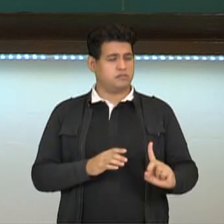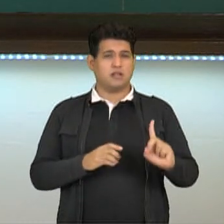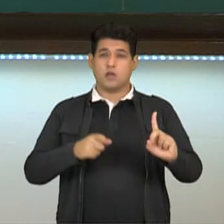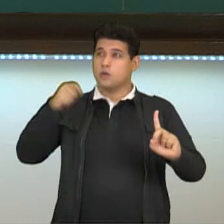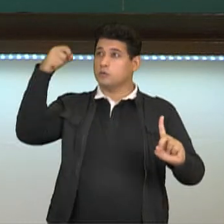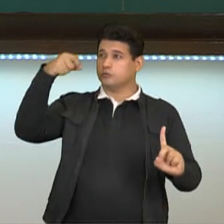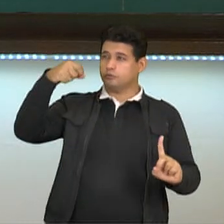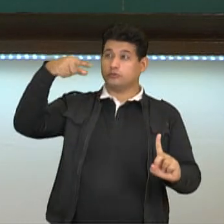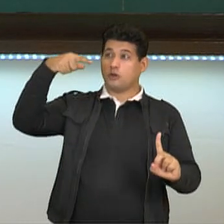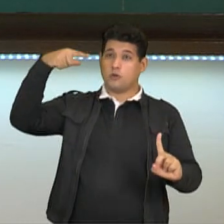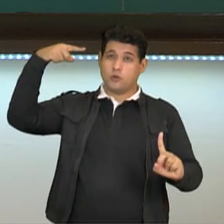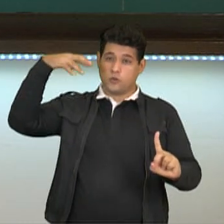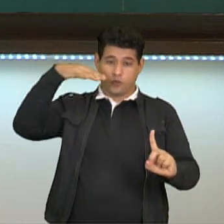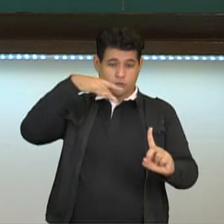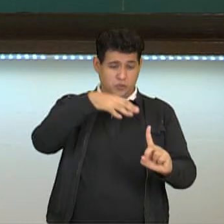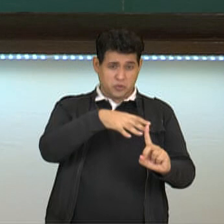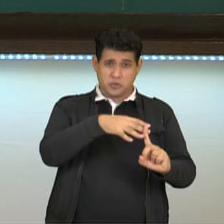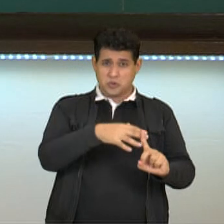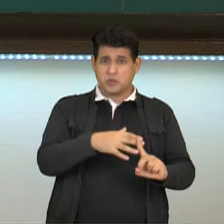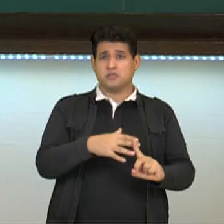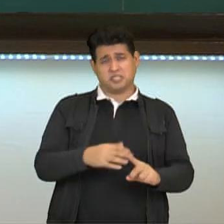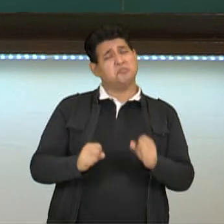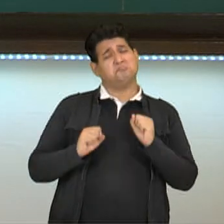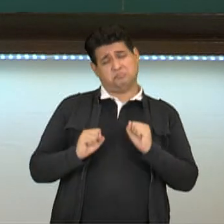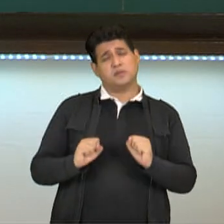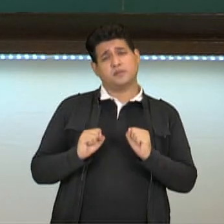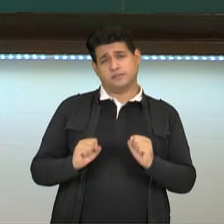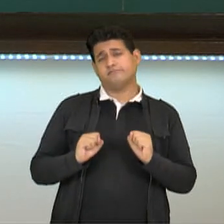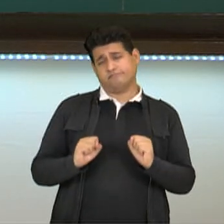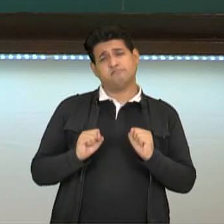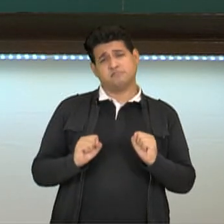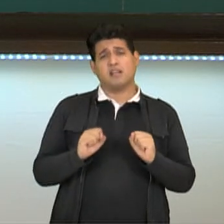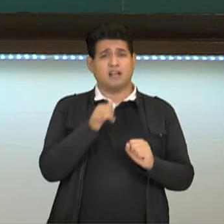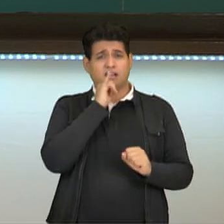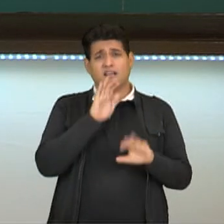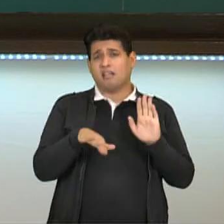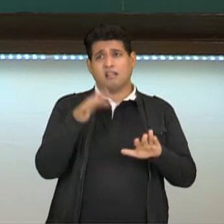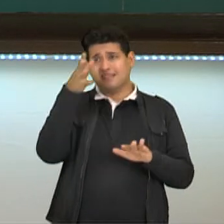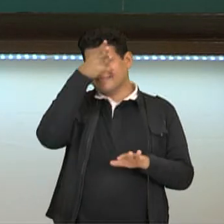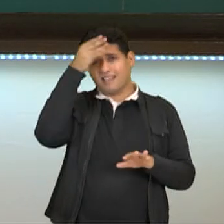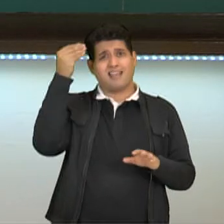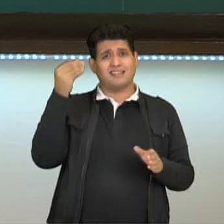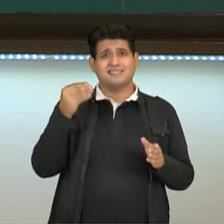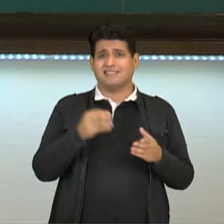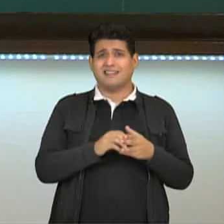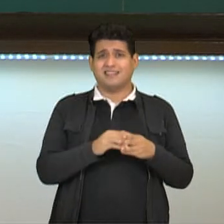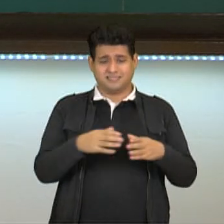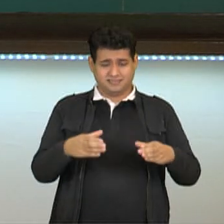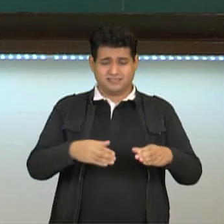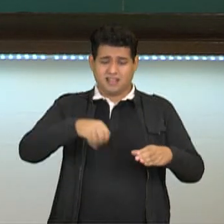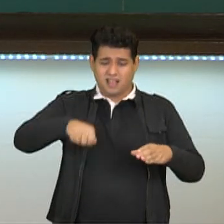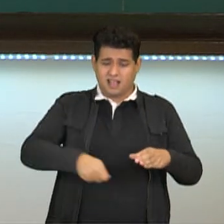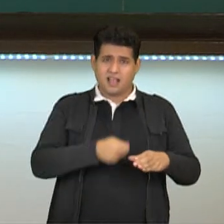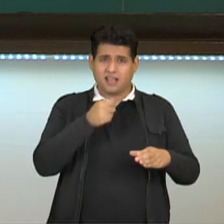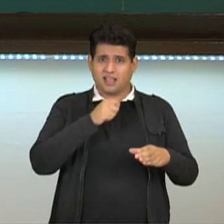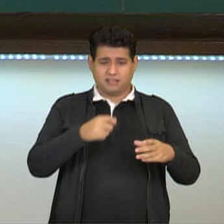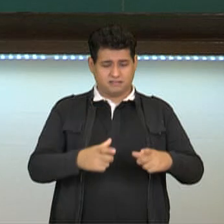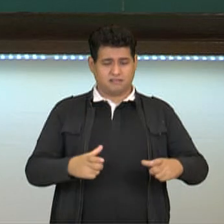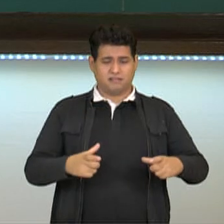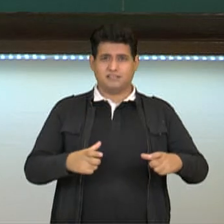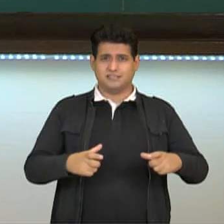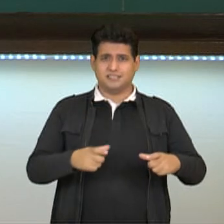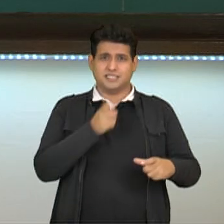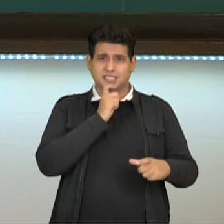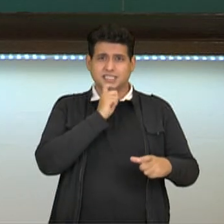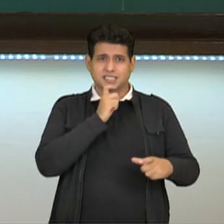calor? Sim, né? Isso é completamente possível. Às vezes você esquece o pote de sorvete fora da geladeira. Às vezes você compra